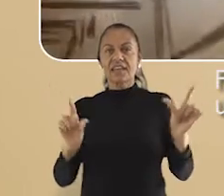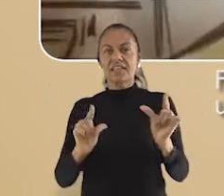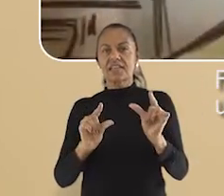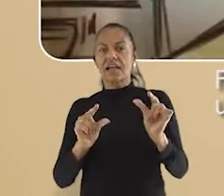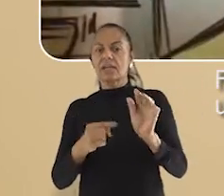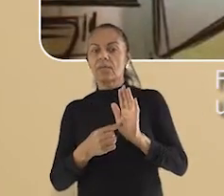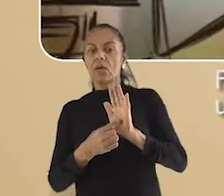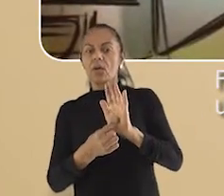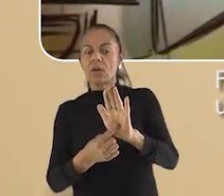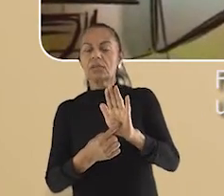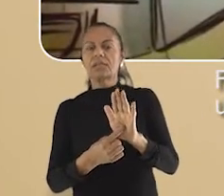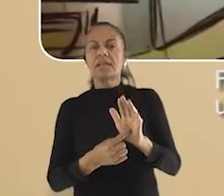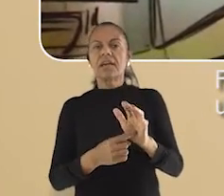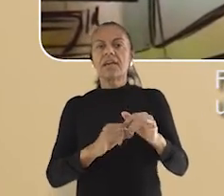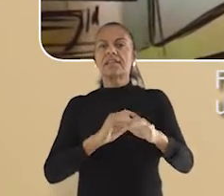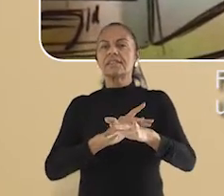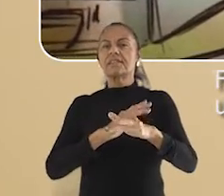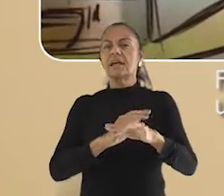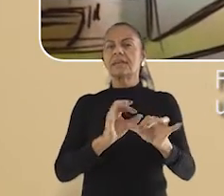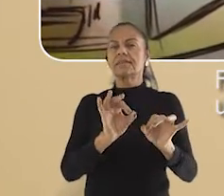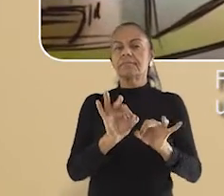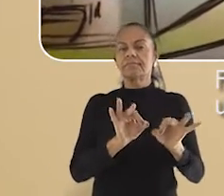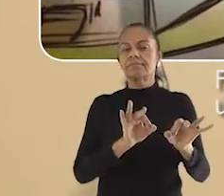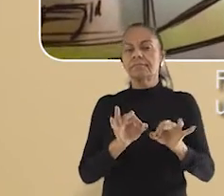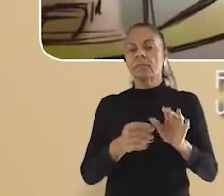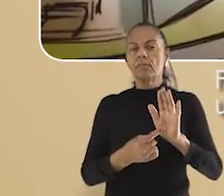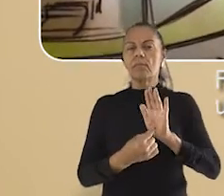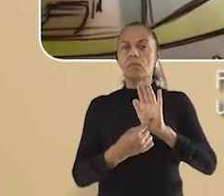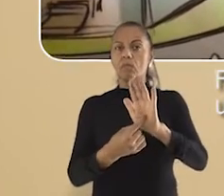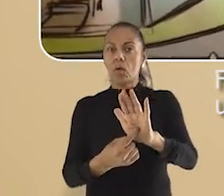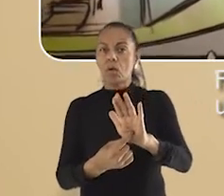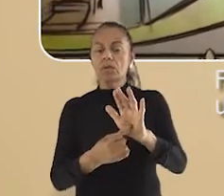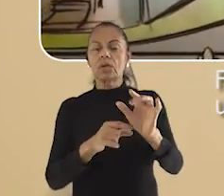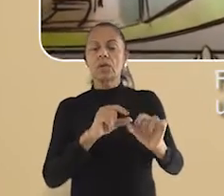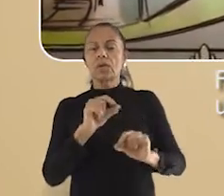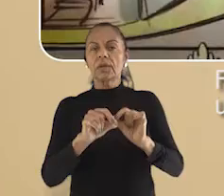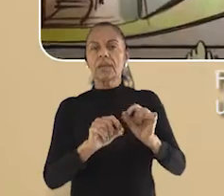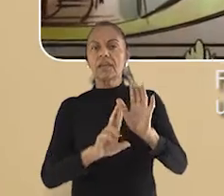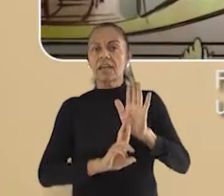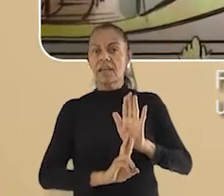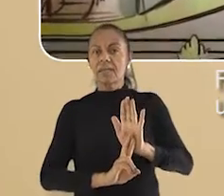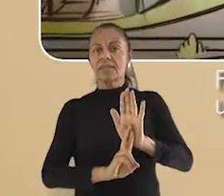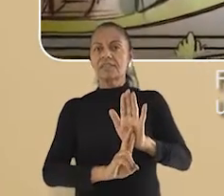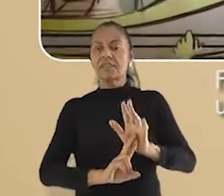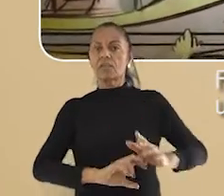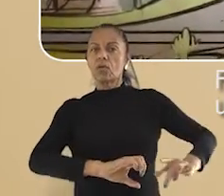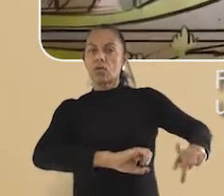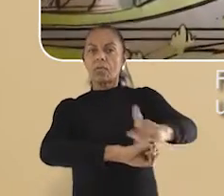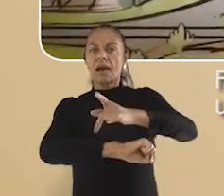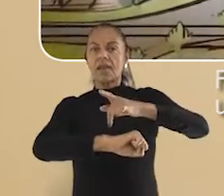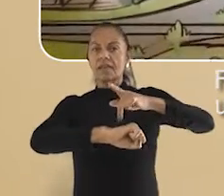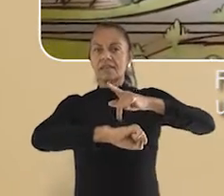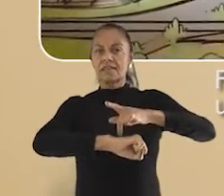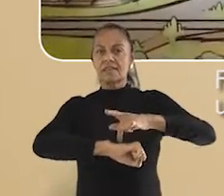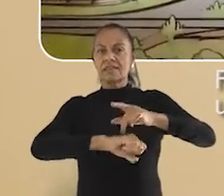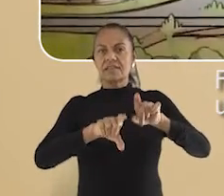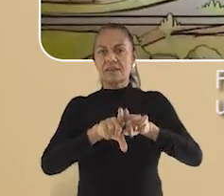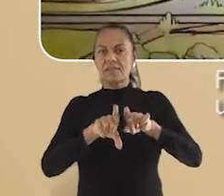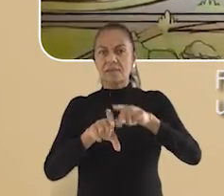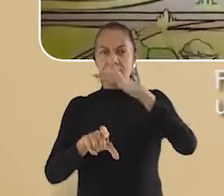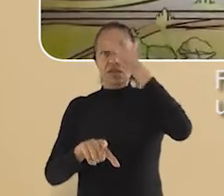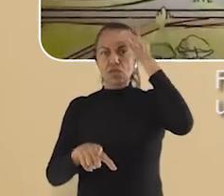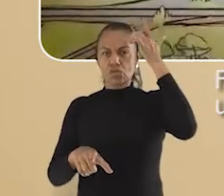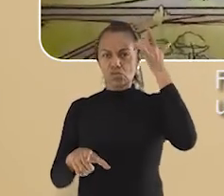espaço, porque a ideia ali é essa mesma. A escala monumental com que essa parte da cidade foi pensada expressa uma